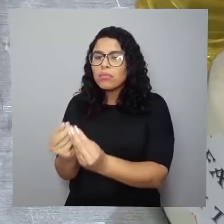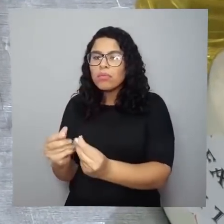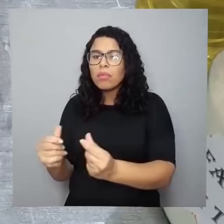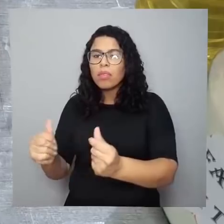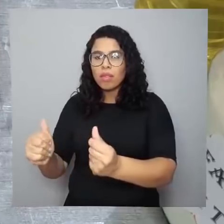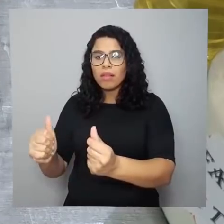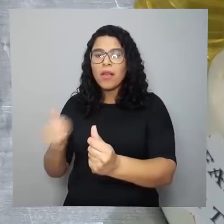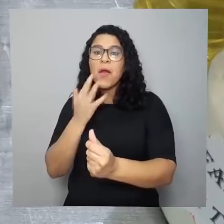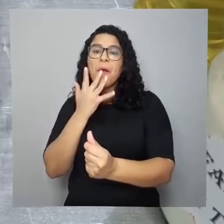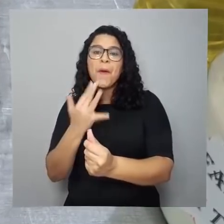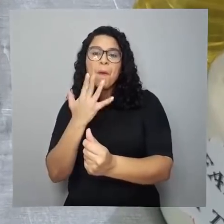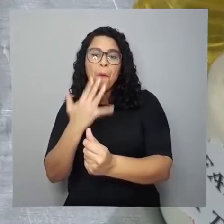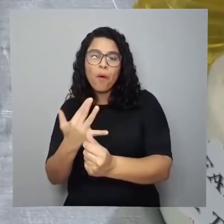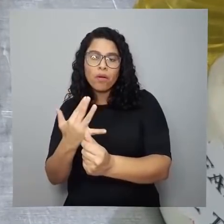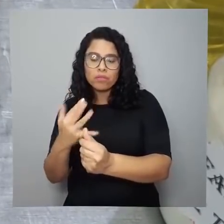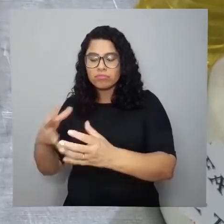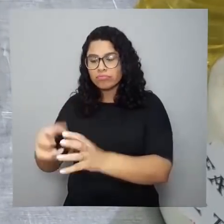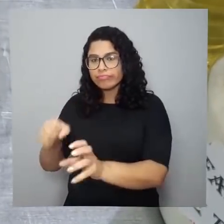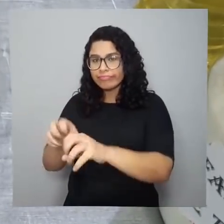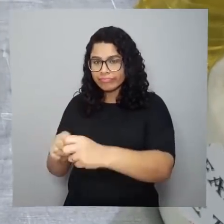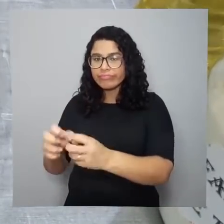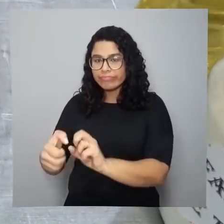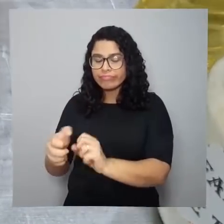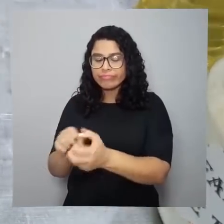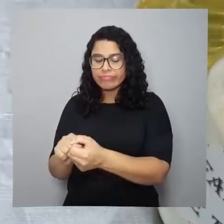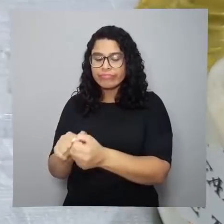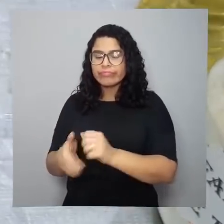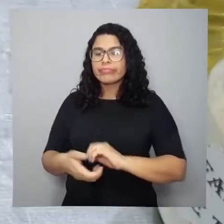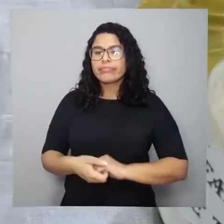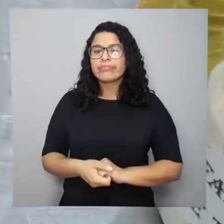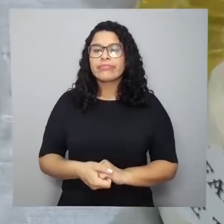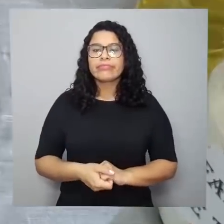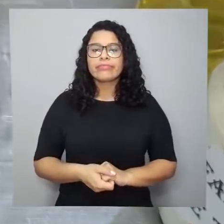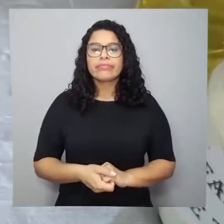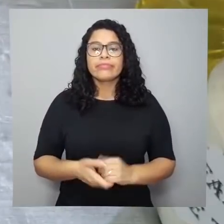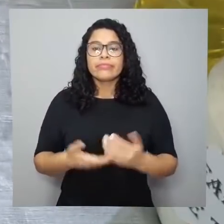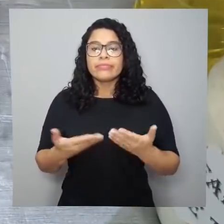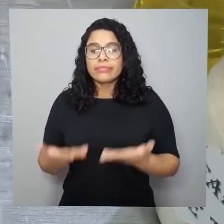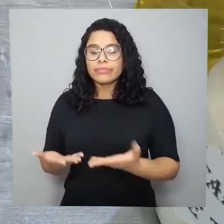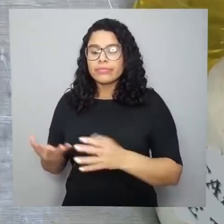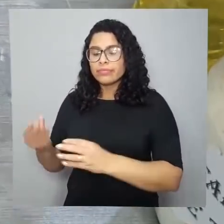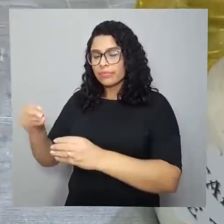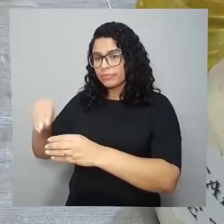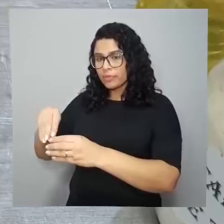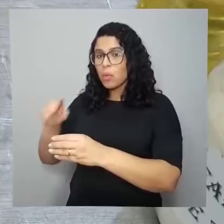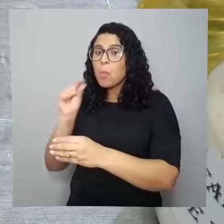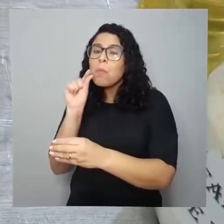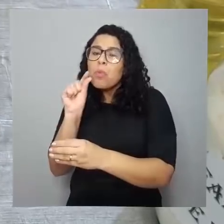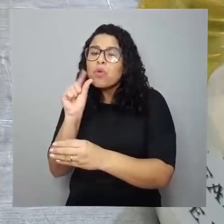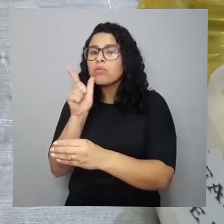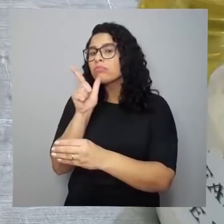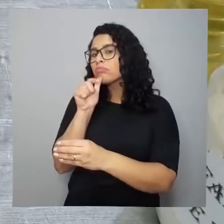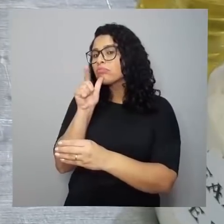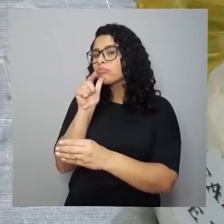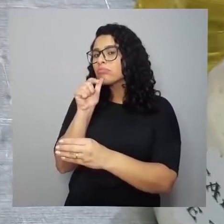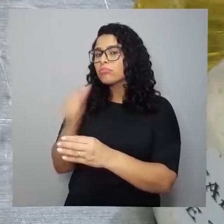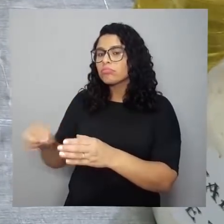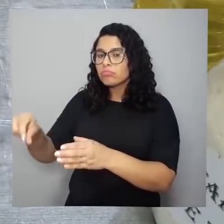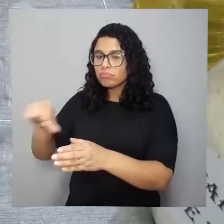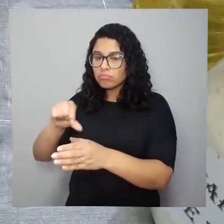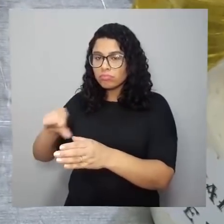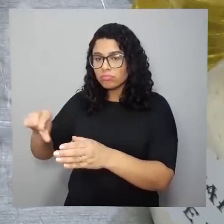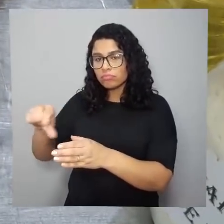nossa massinha. Aqui já tá acabando. Então, eu vou colocar aqui, olha, um pinguinho de